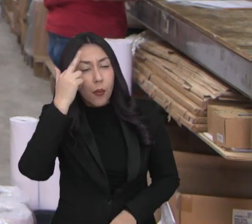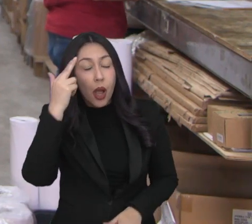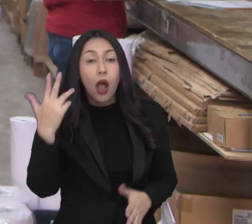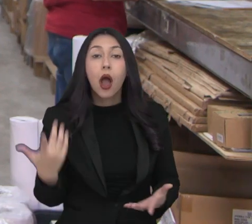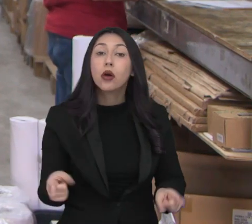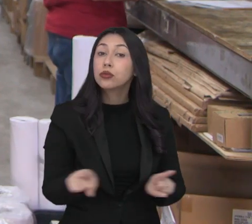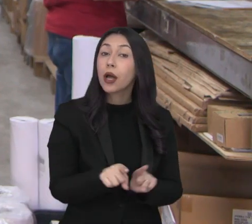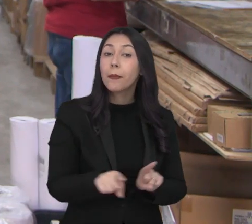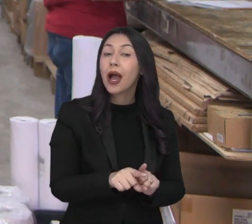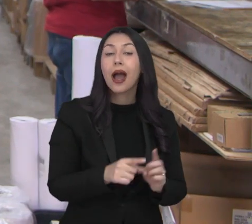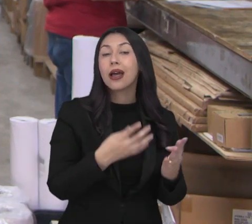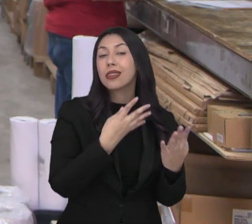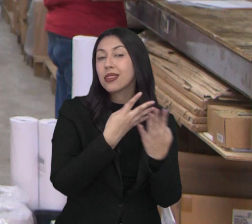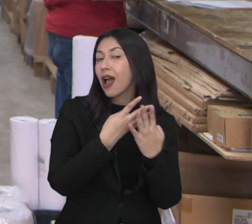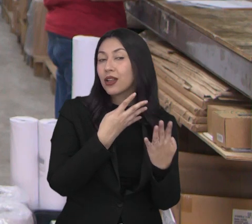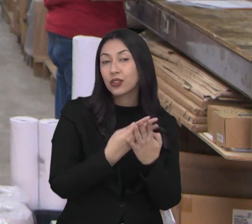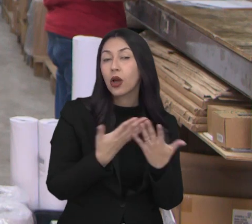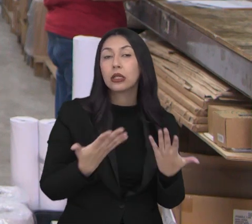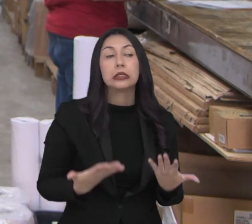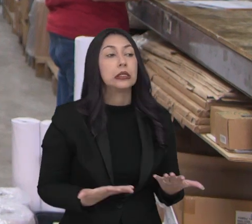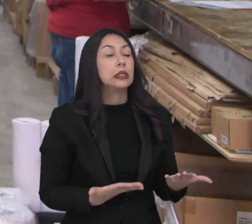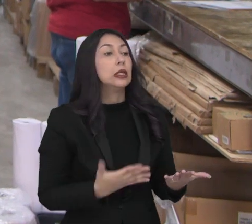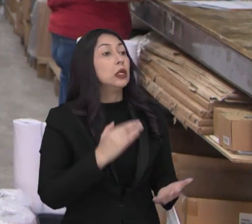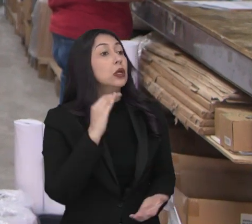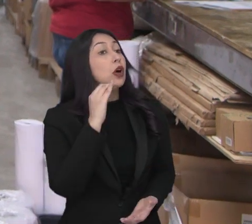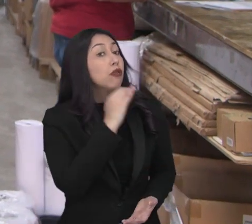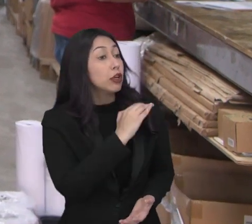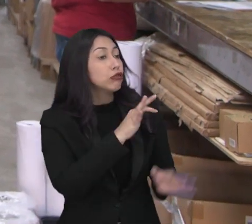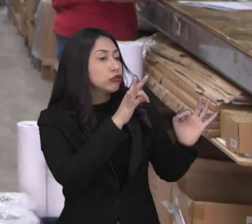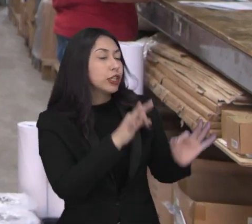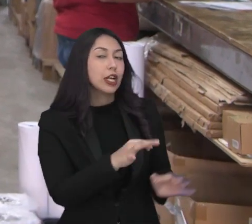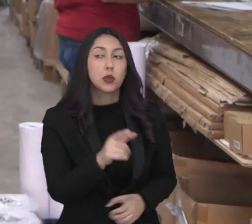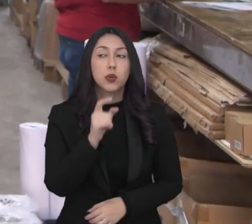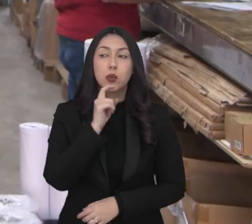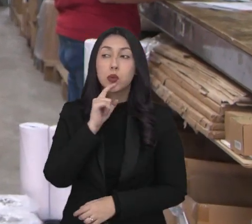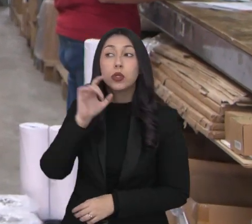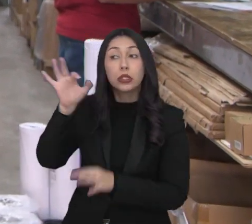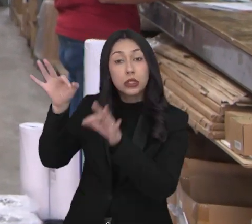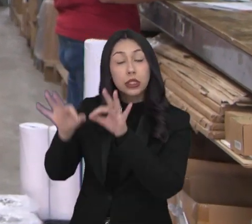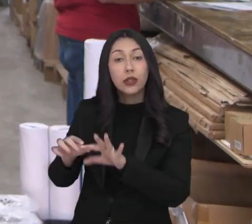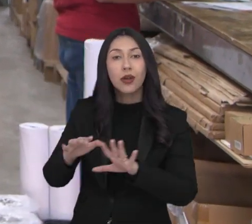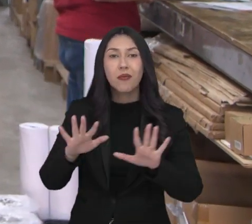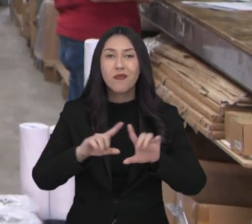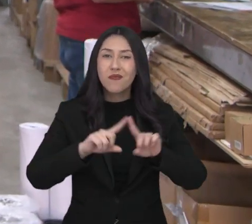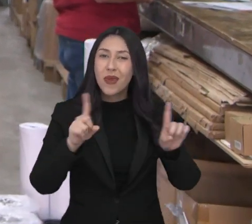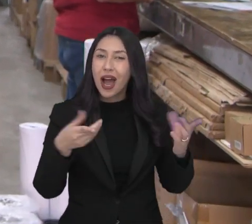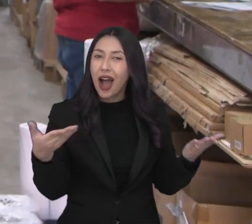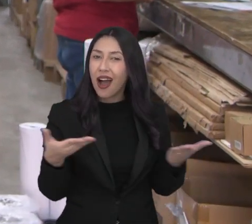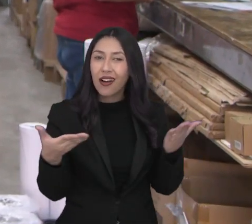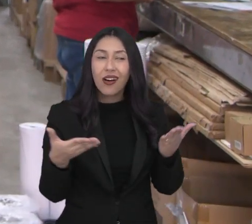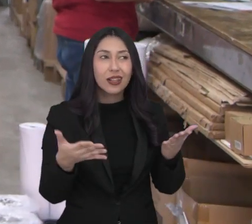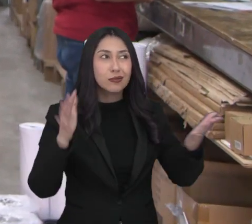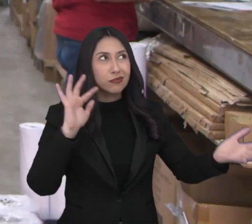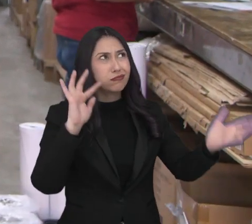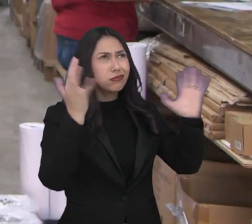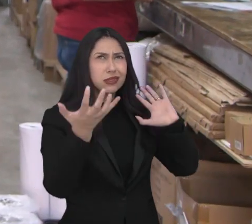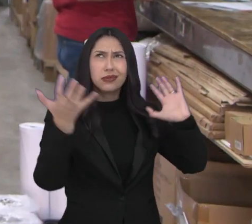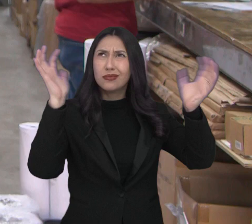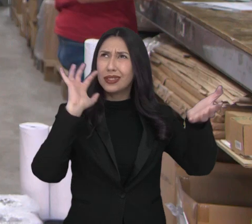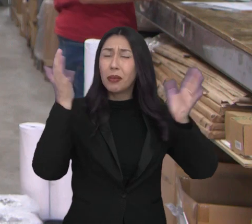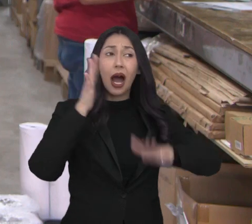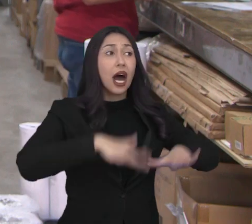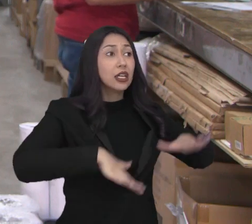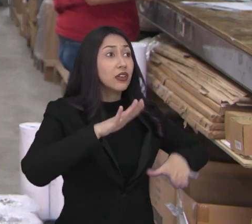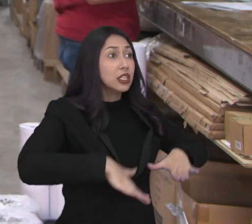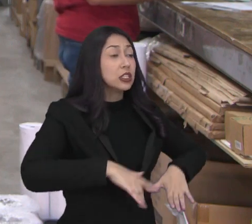tinha estações mais bem definidas, verão era verão, inverno era inverno. Hoje não, hoje você já está tendo tempos de